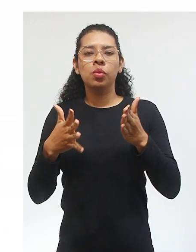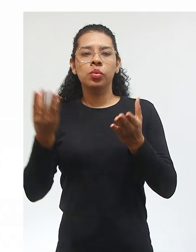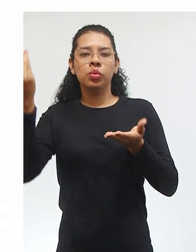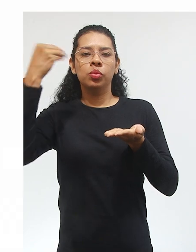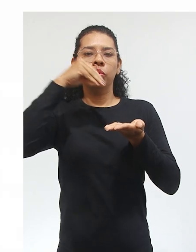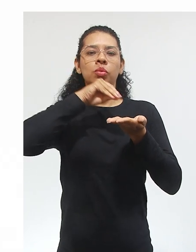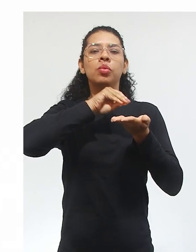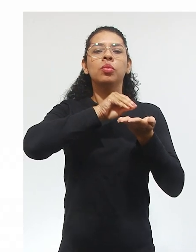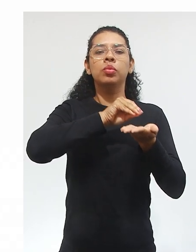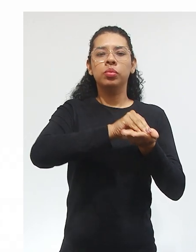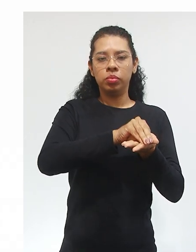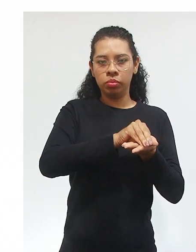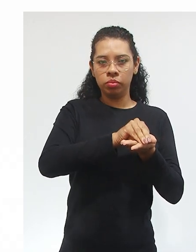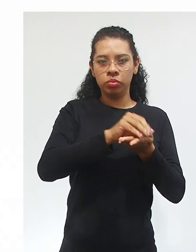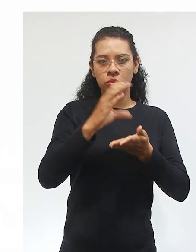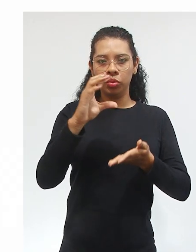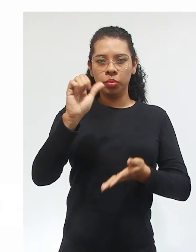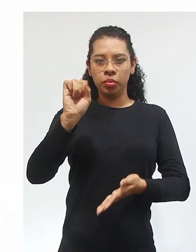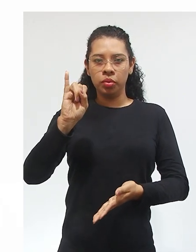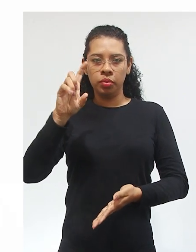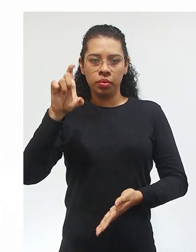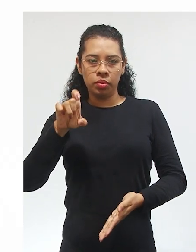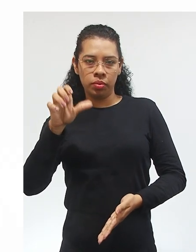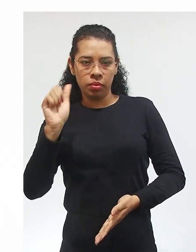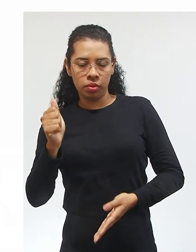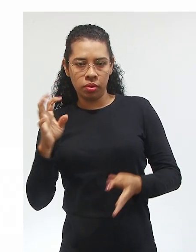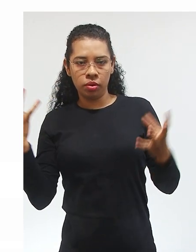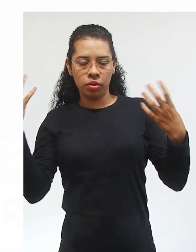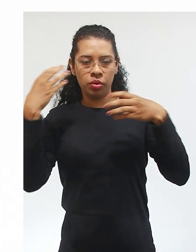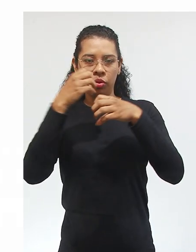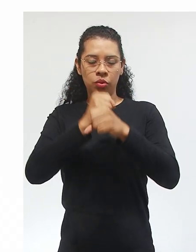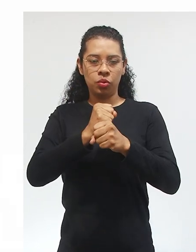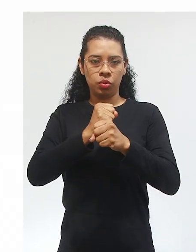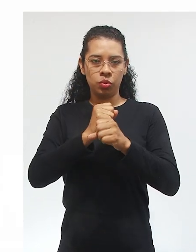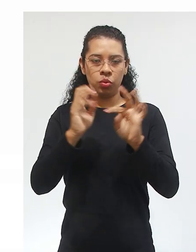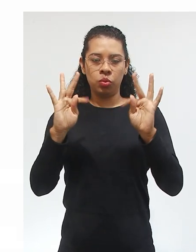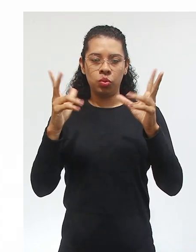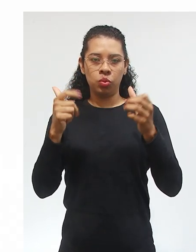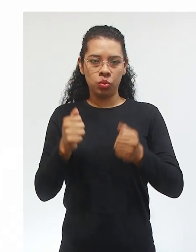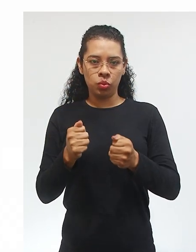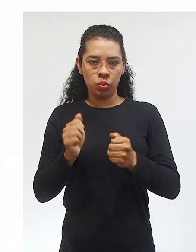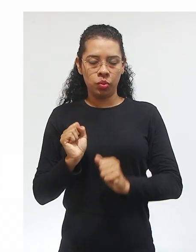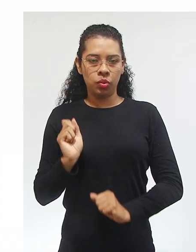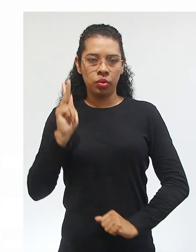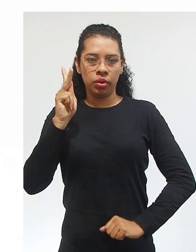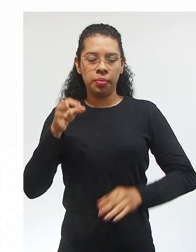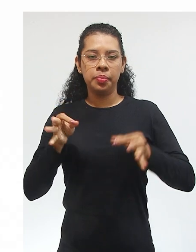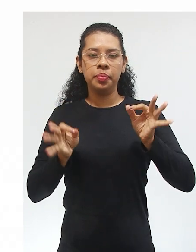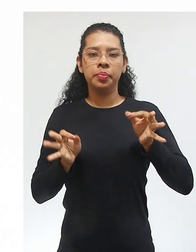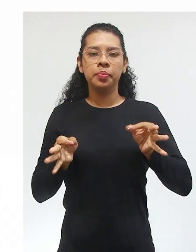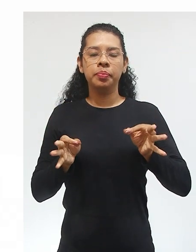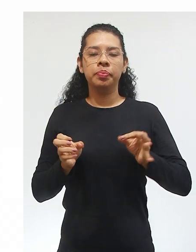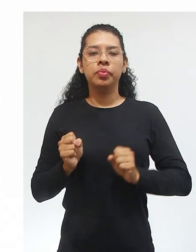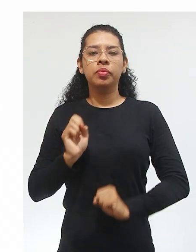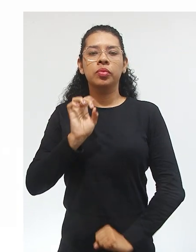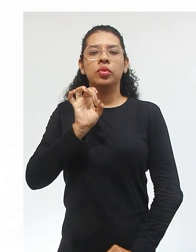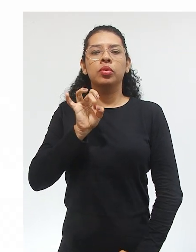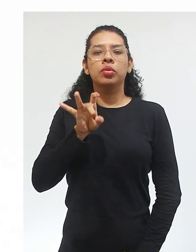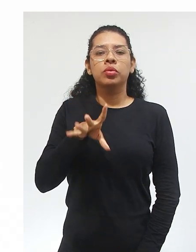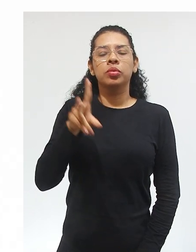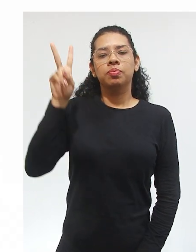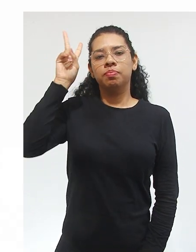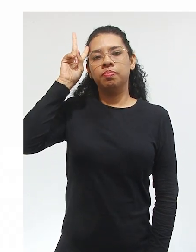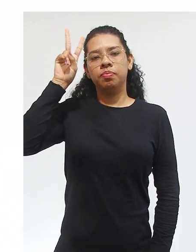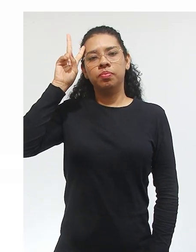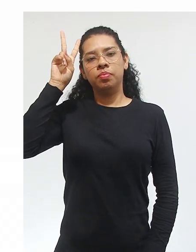onde? Vai entrar lá no meu caixa, vai somar lá no meu caixa, ok? Perfeito. Aqui só lembramos